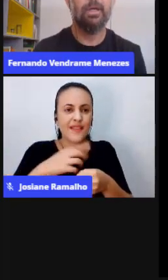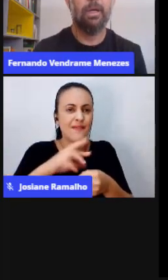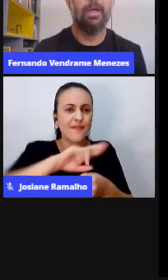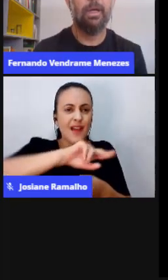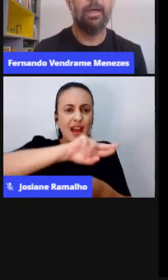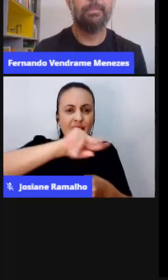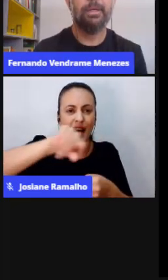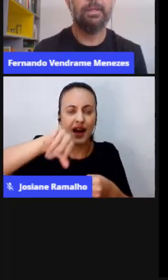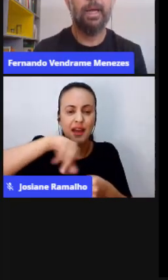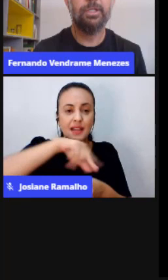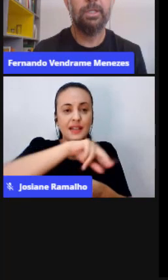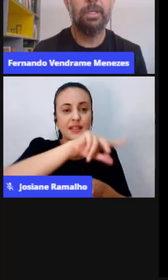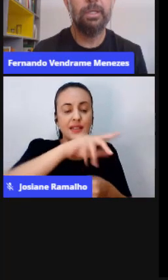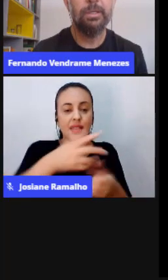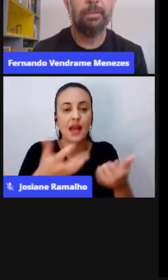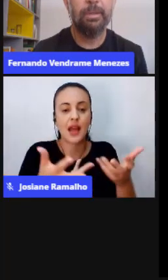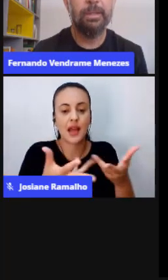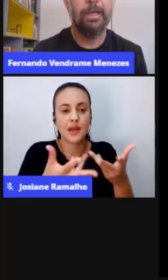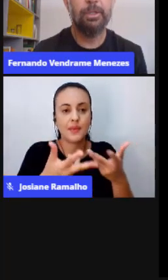habilidades